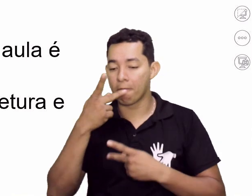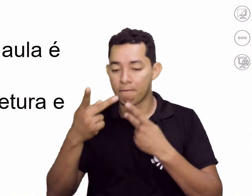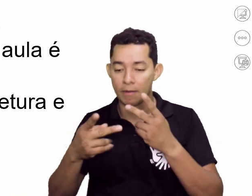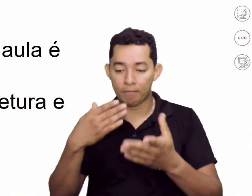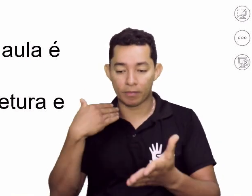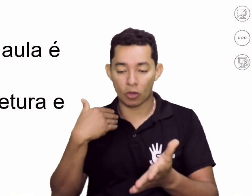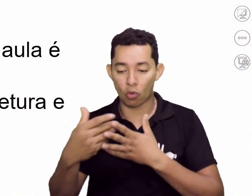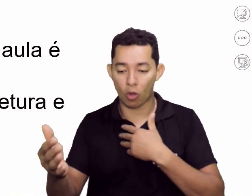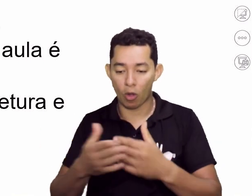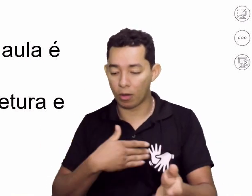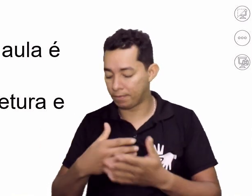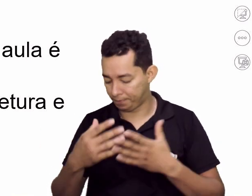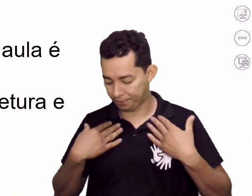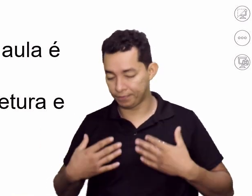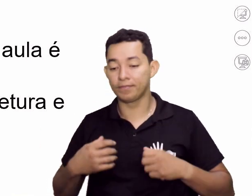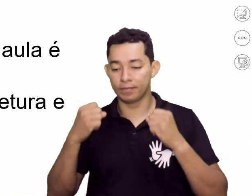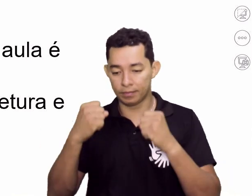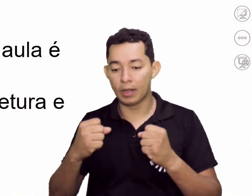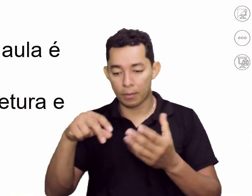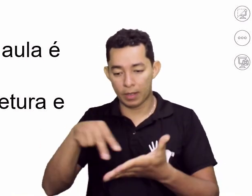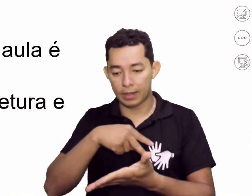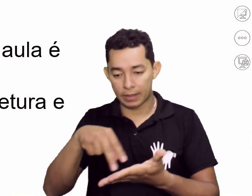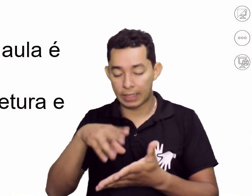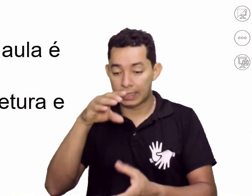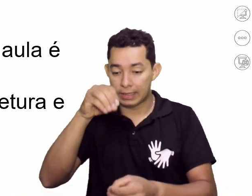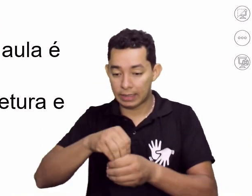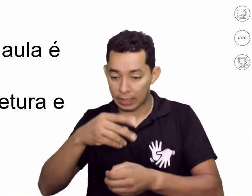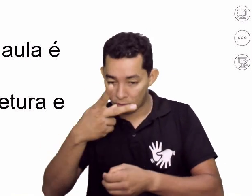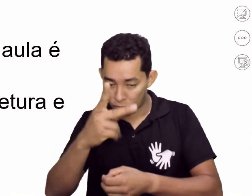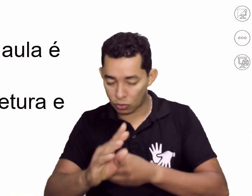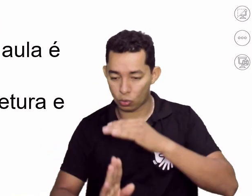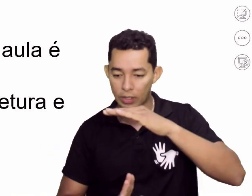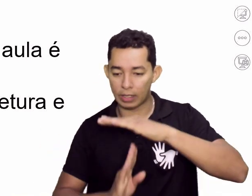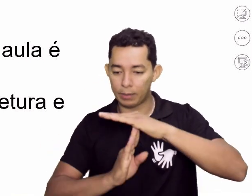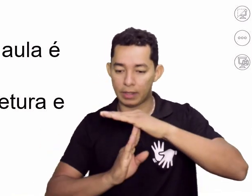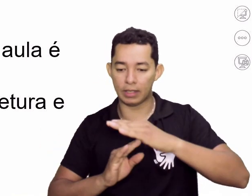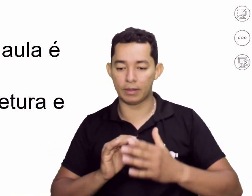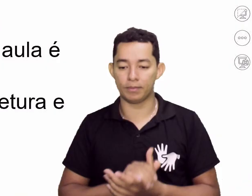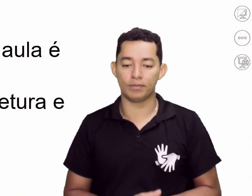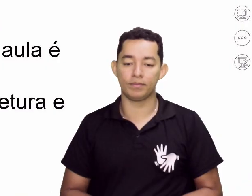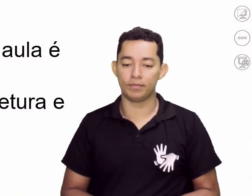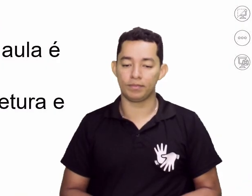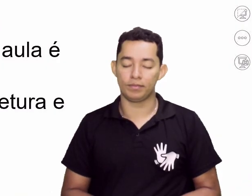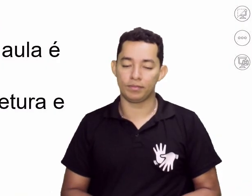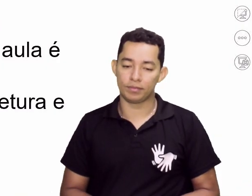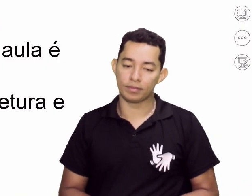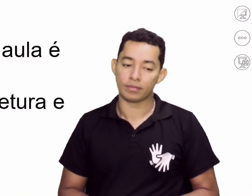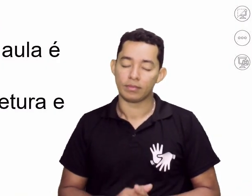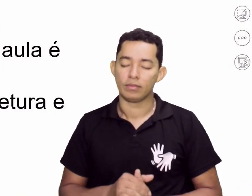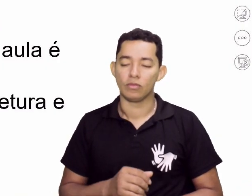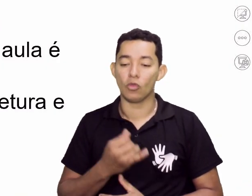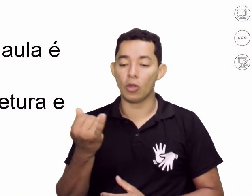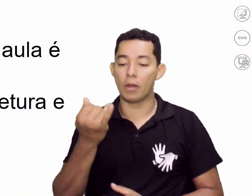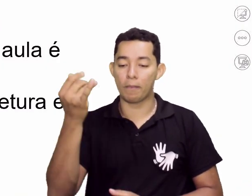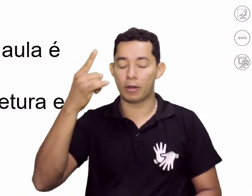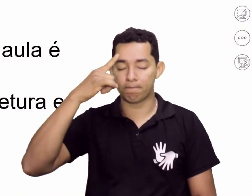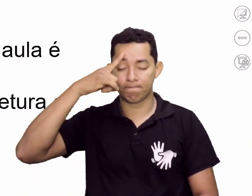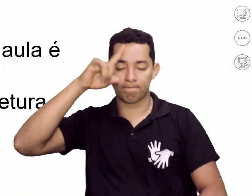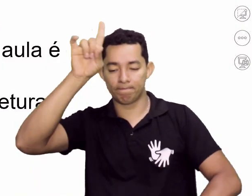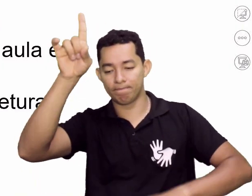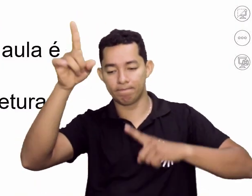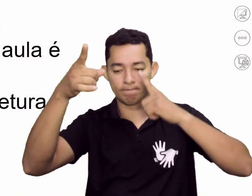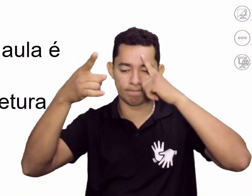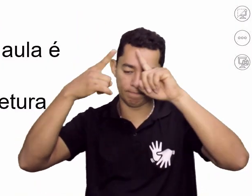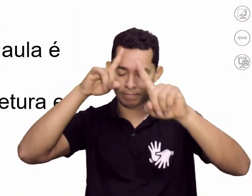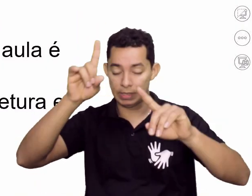a partir de suas próprias possibilidades de movimento. Ok? O que interessa é a criatividade e a expressividade. A